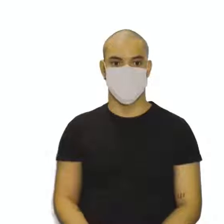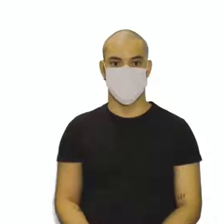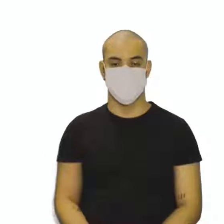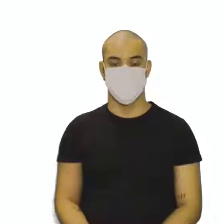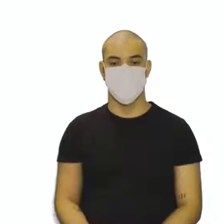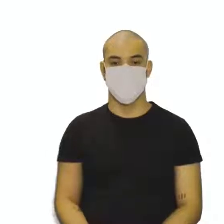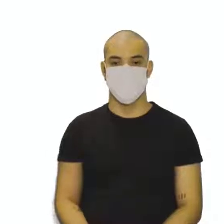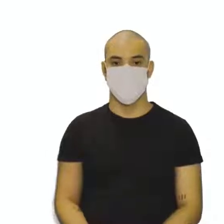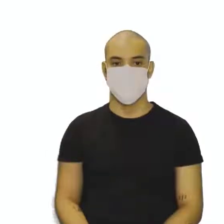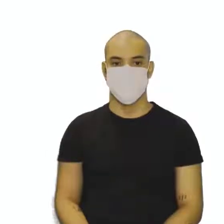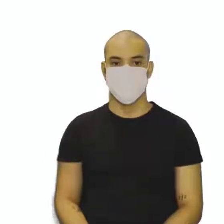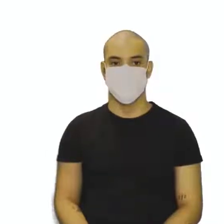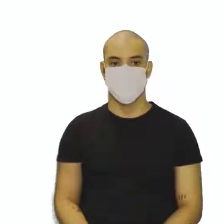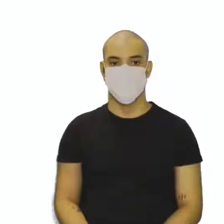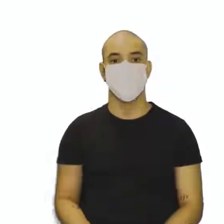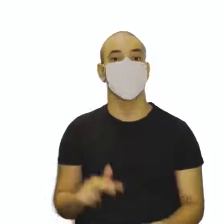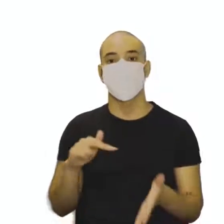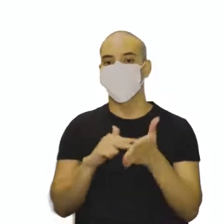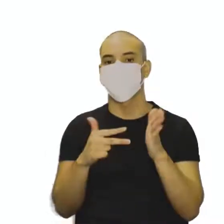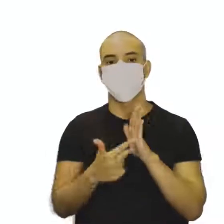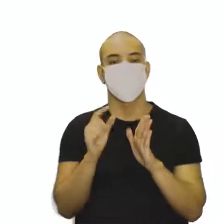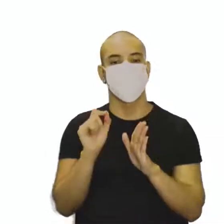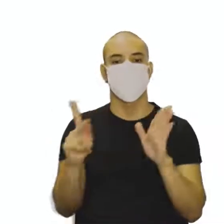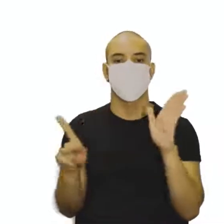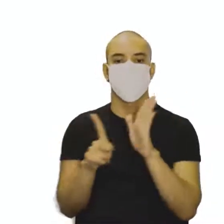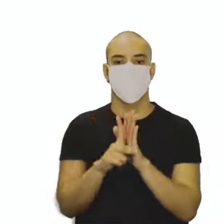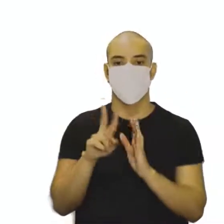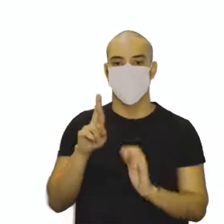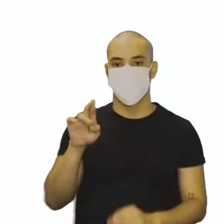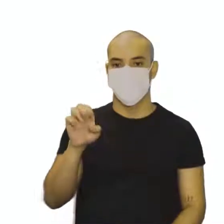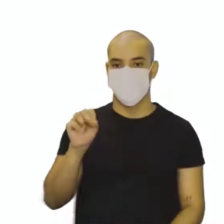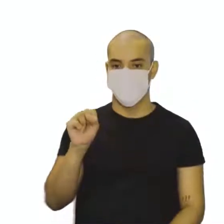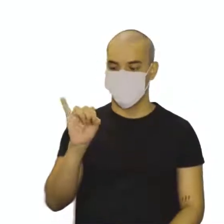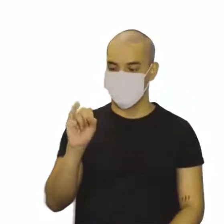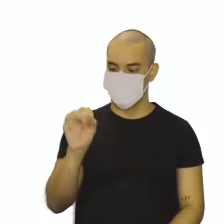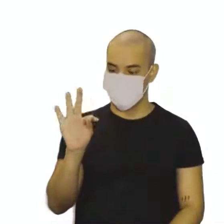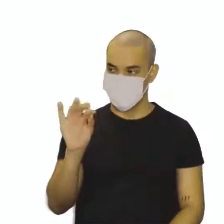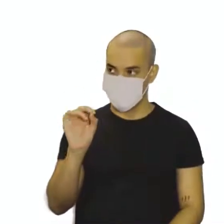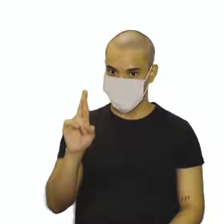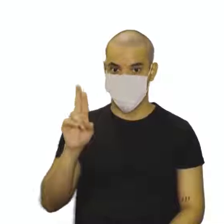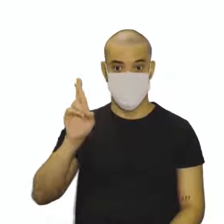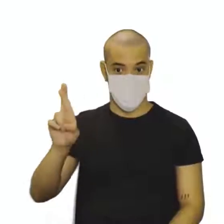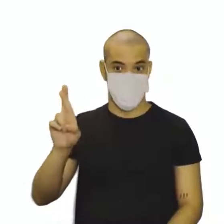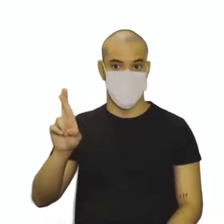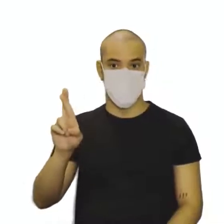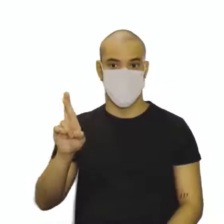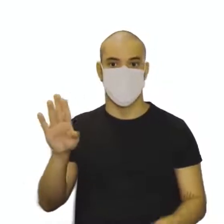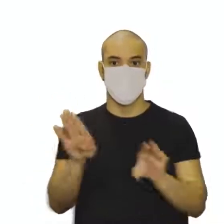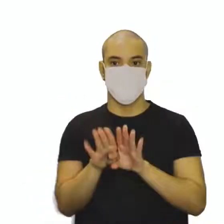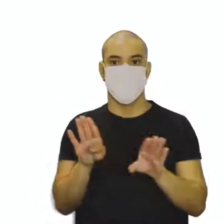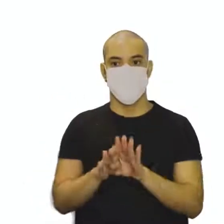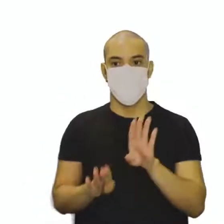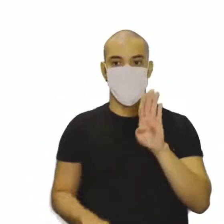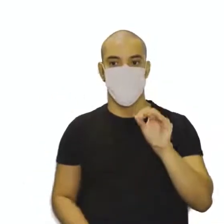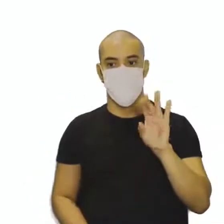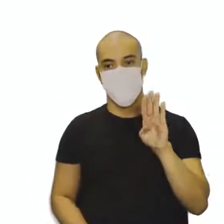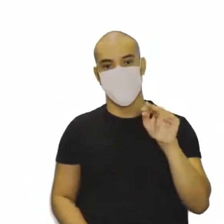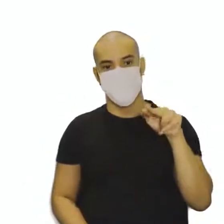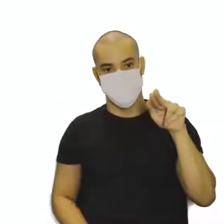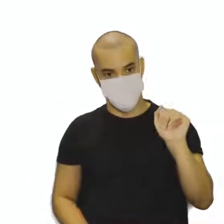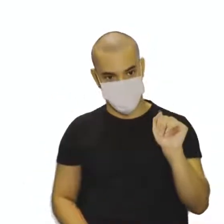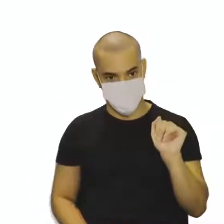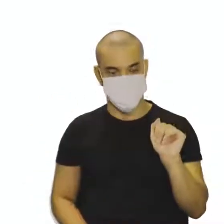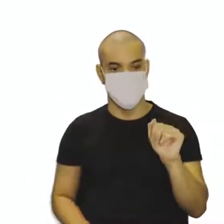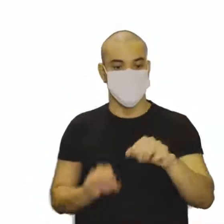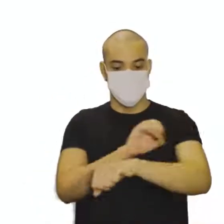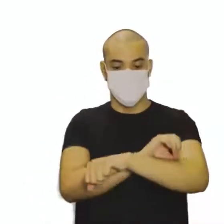verdade, desculpa, RL é constituído de um resistor R e de uma bobina, tá? E nessa bobina